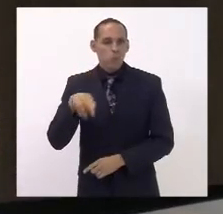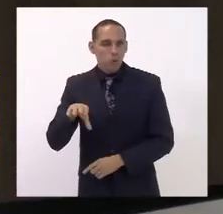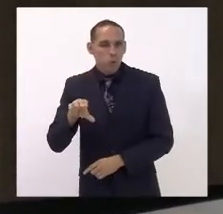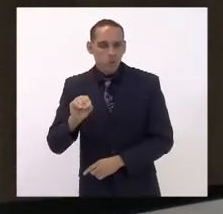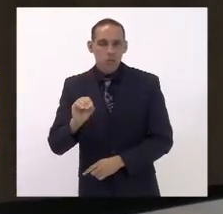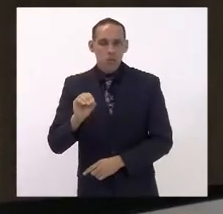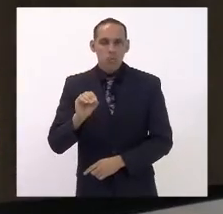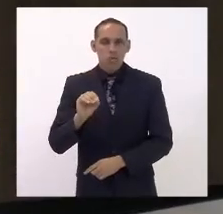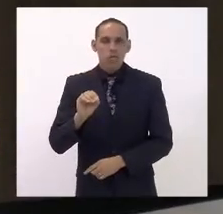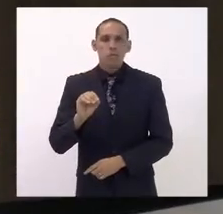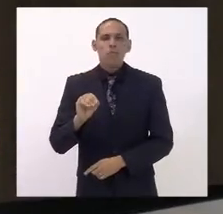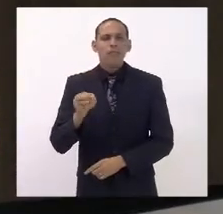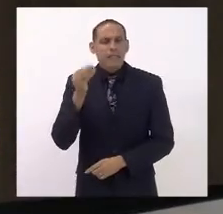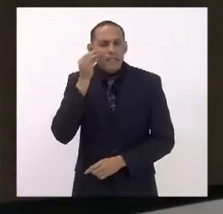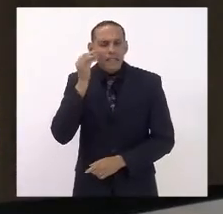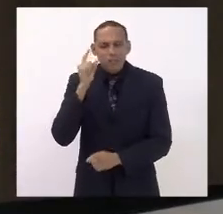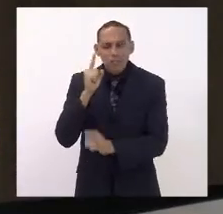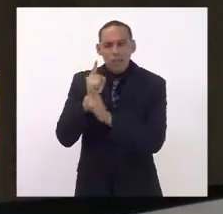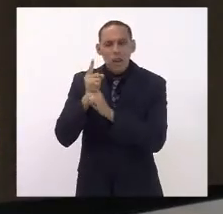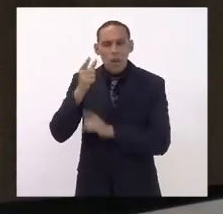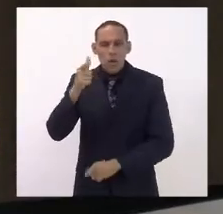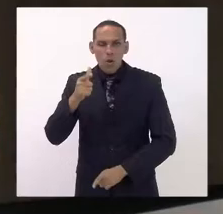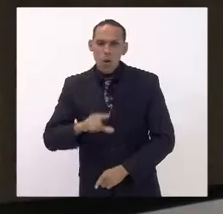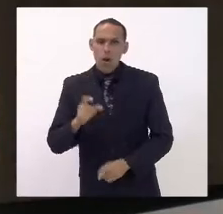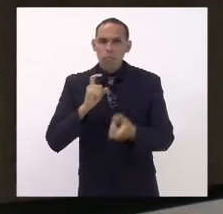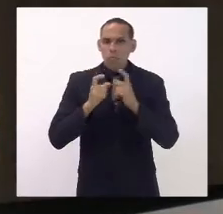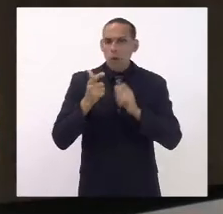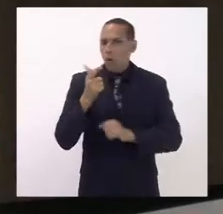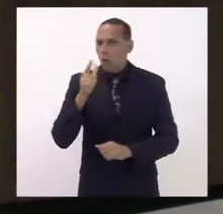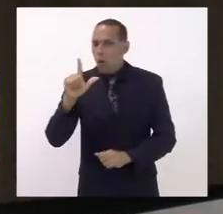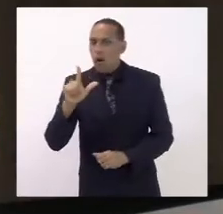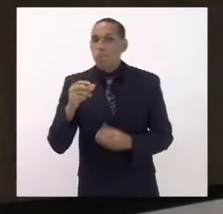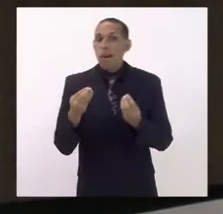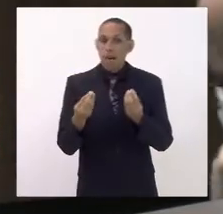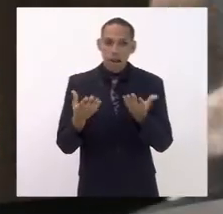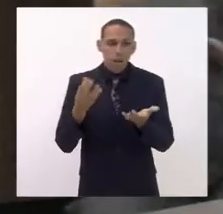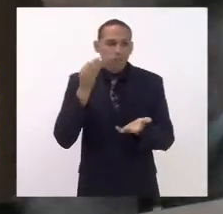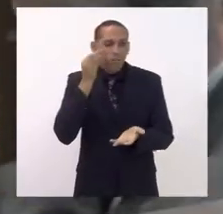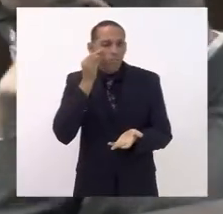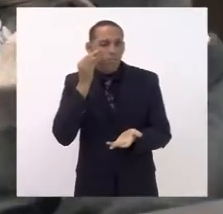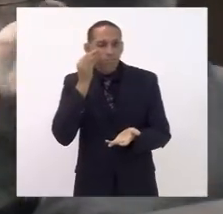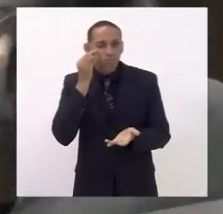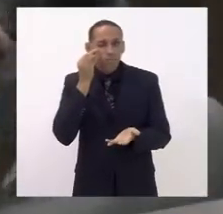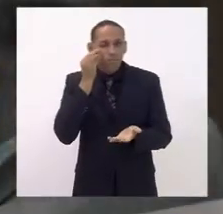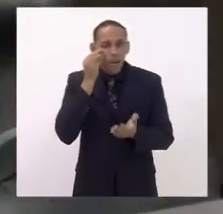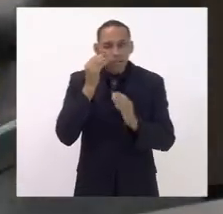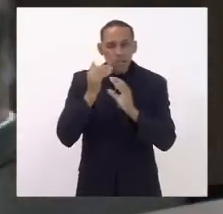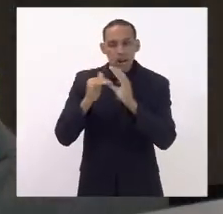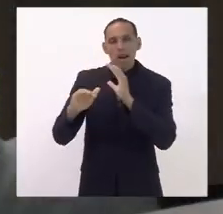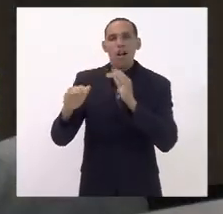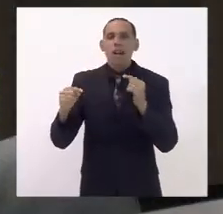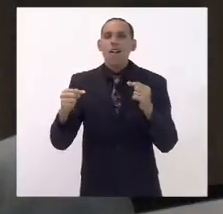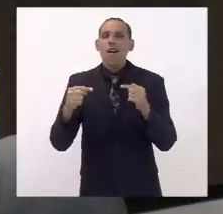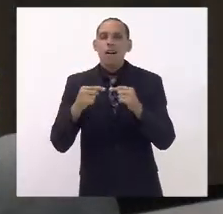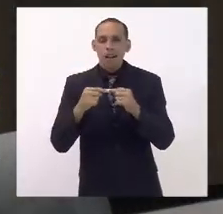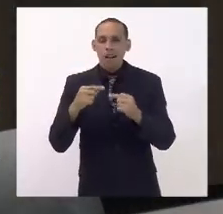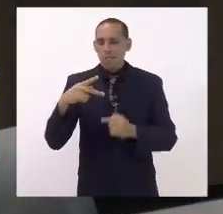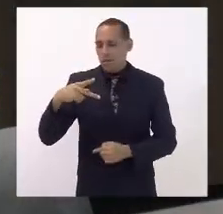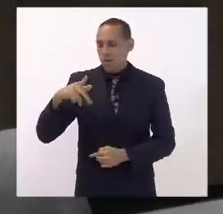um novo encontro, uma nova reunião, para tentar fazer o encaminhamento a respeito do parecer da